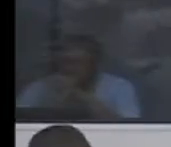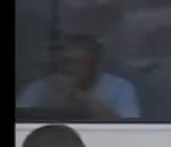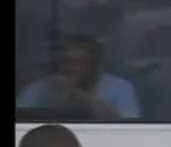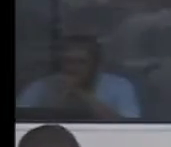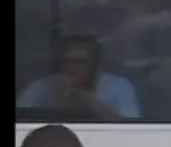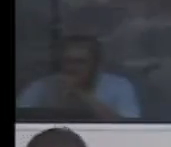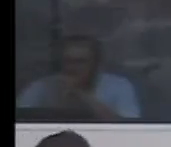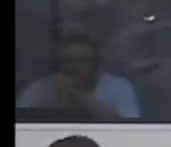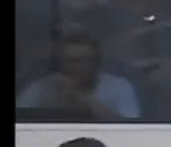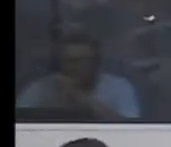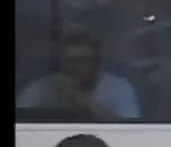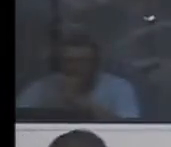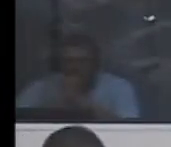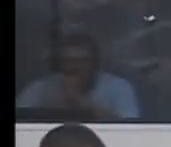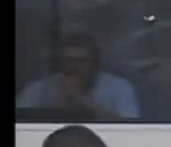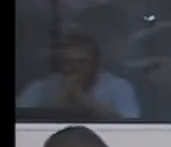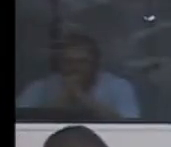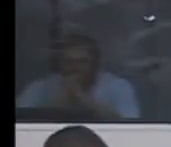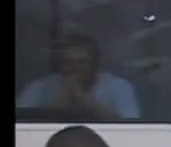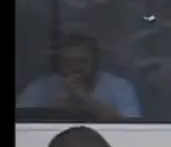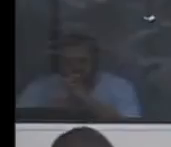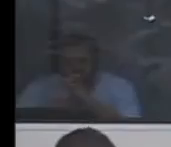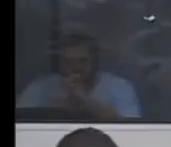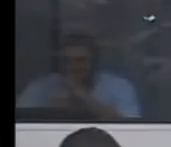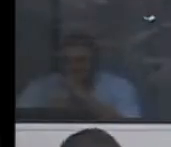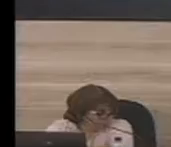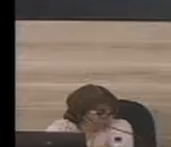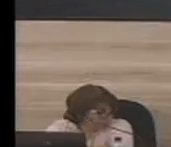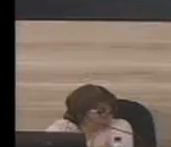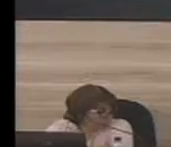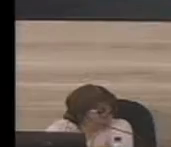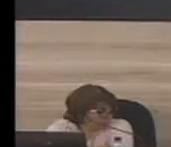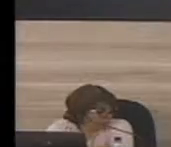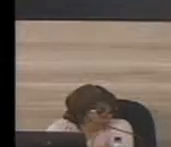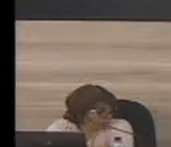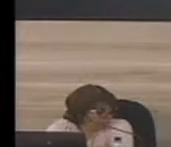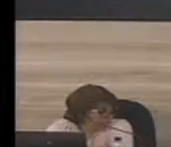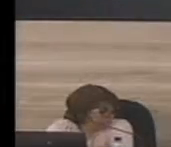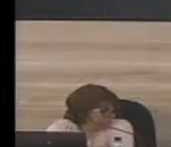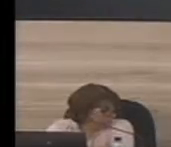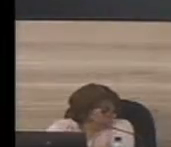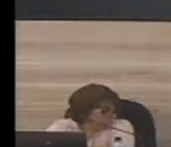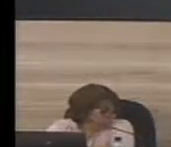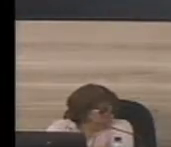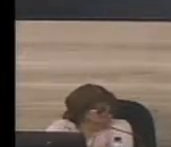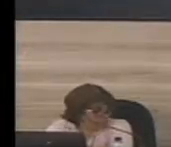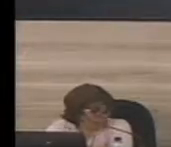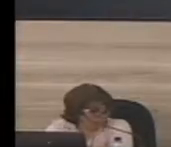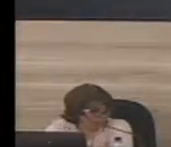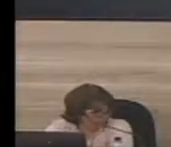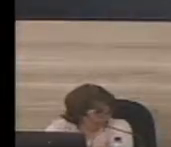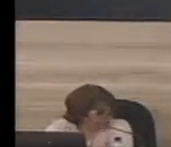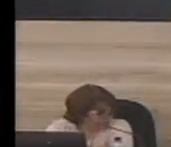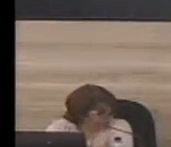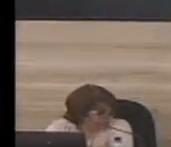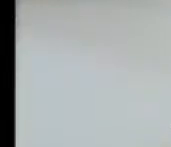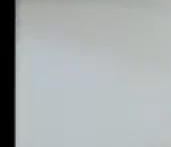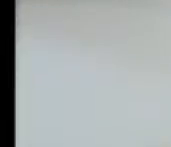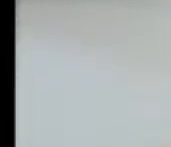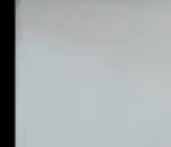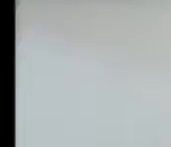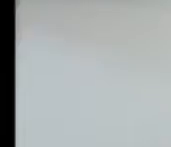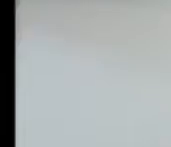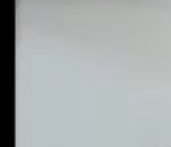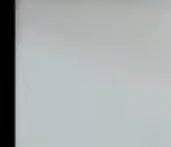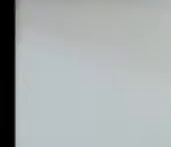Raul Nilsen, Sim, Ronei Costa Martins Silva, Eu, Sim, Sidney